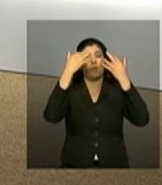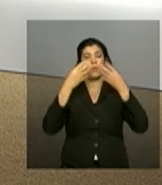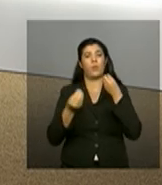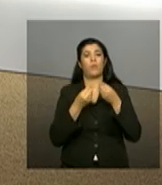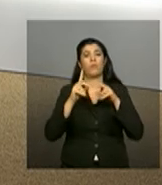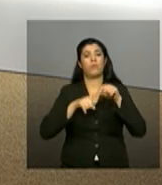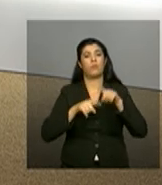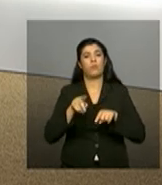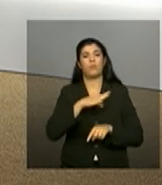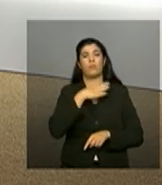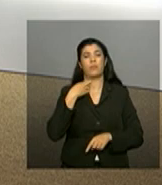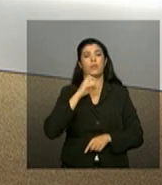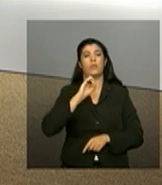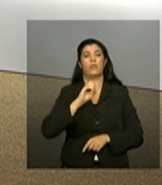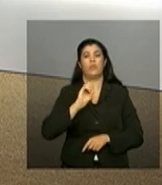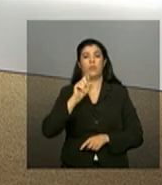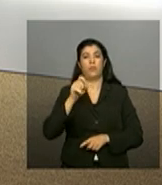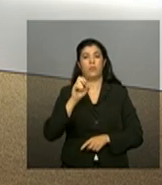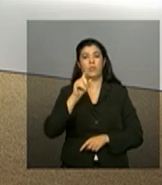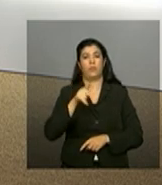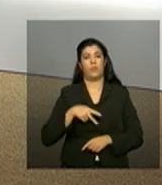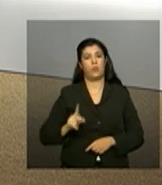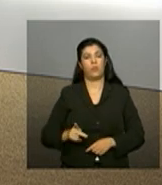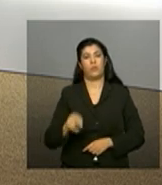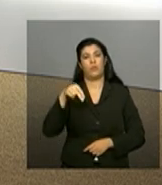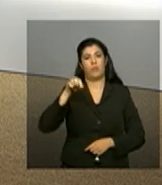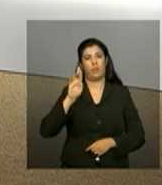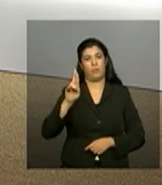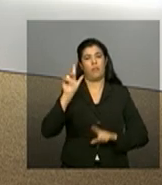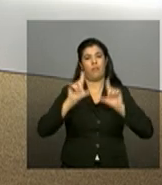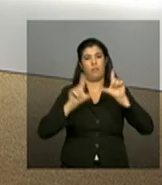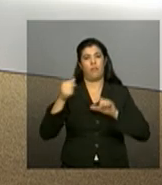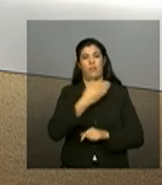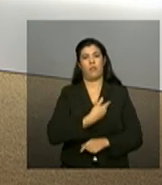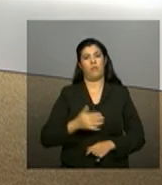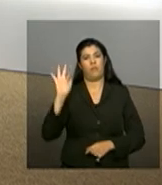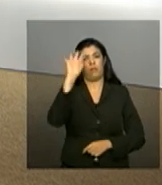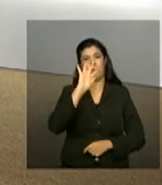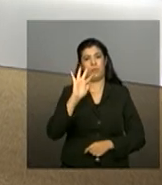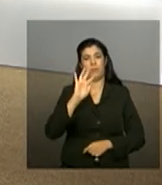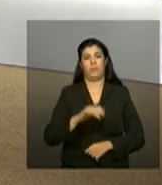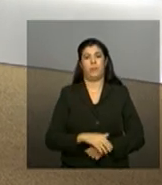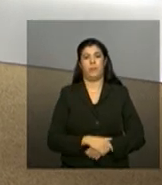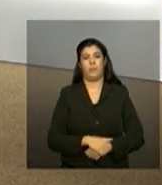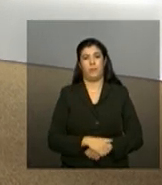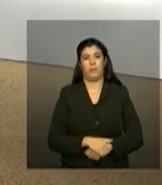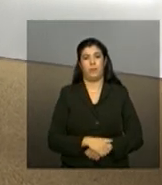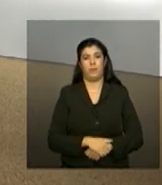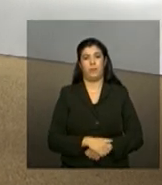da morte do ex-presidente João Goulart. Continue com a gente, NBR e a TV do Governo Federal.